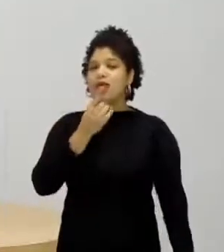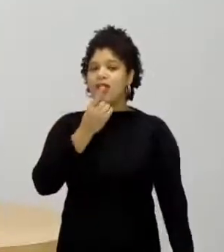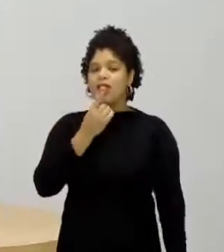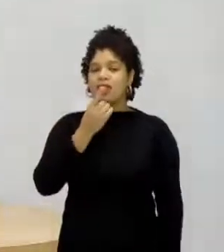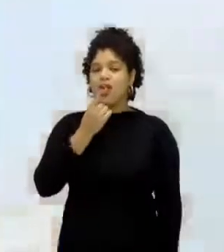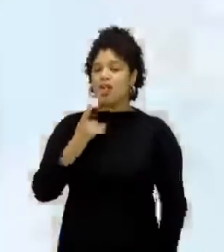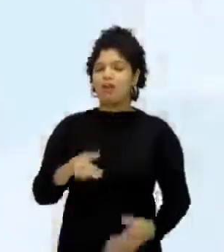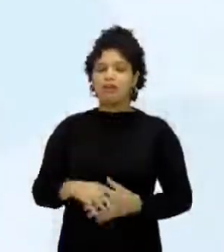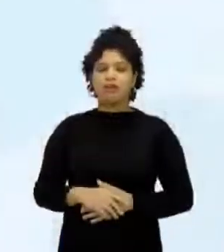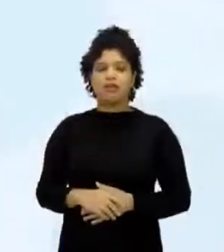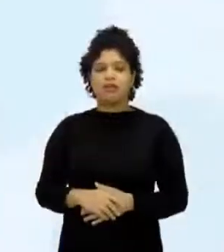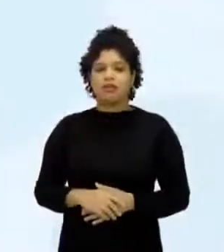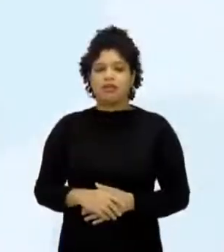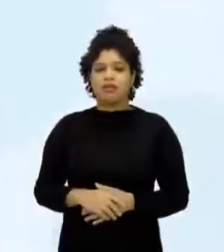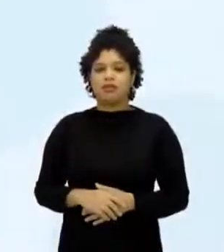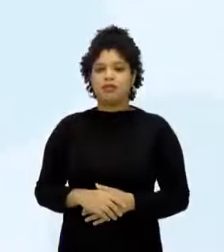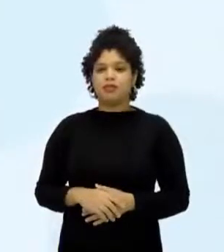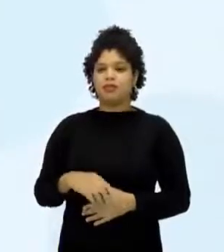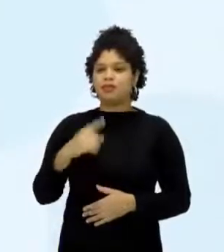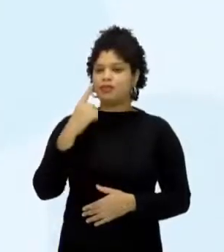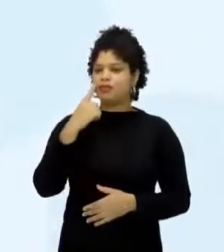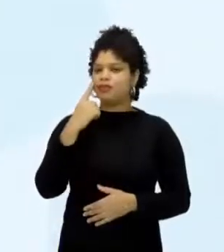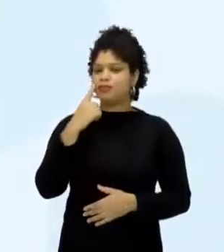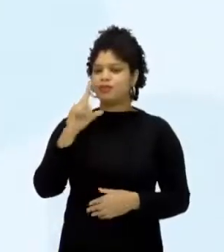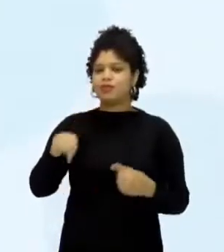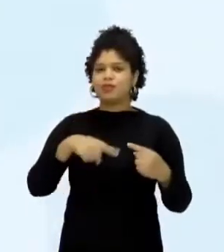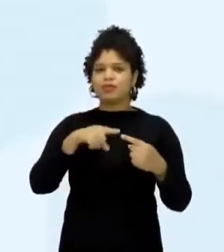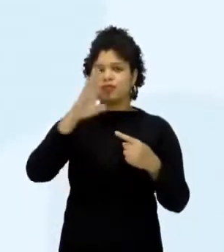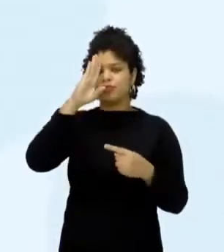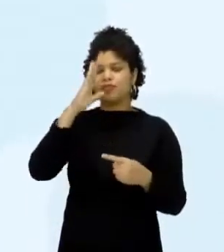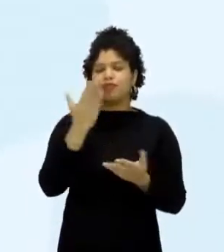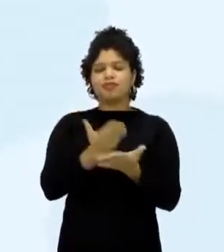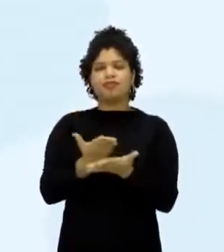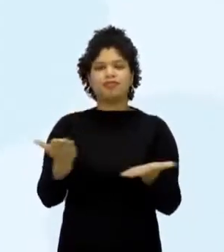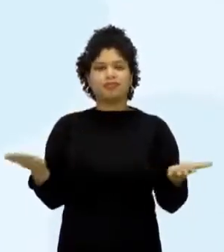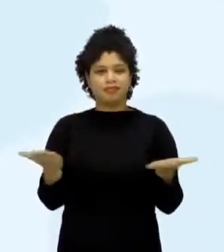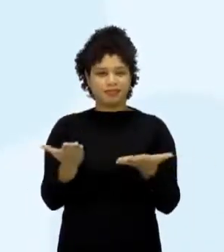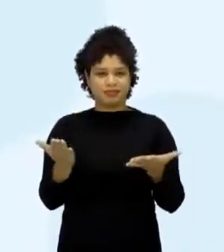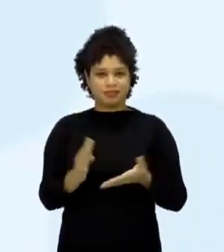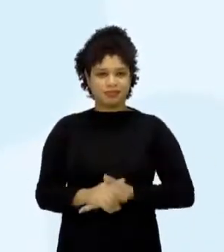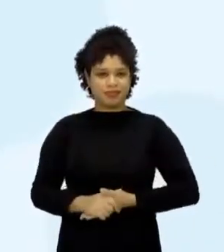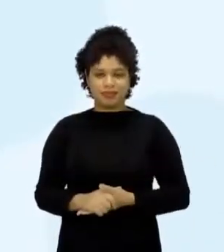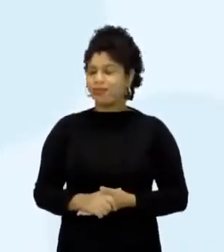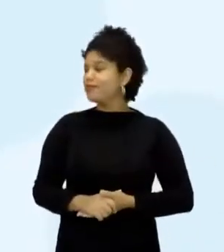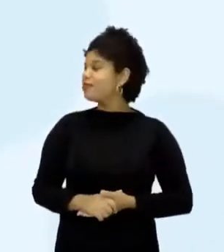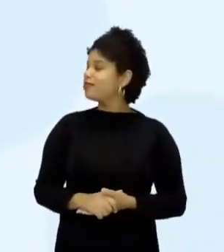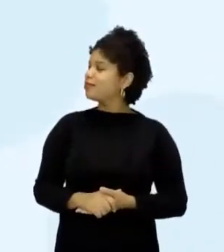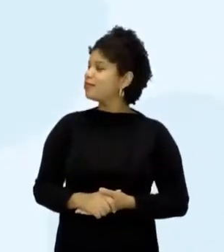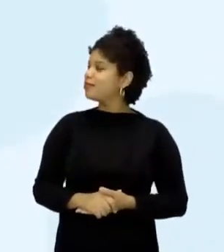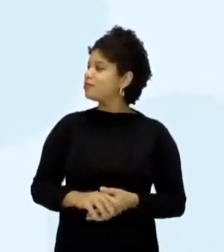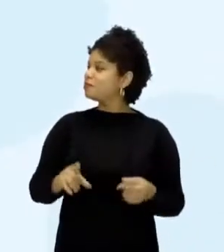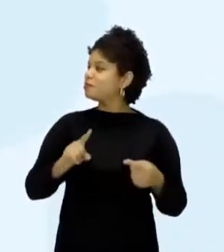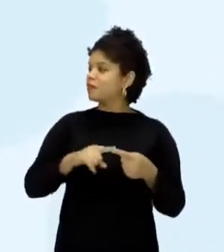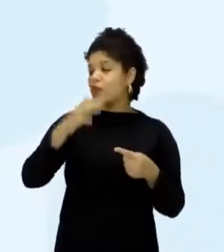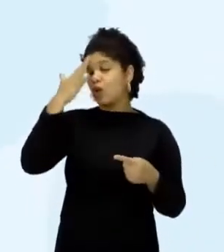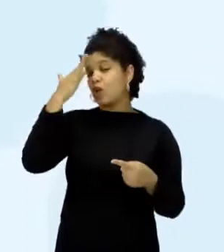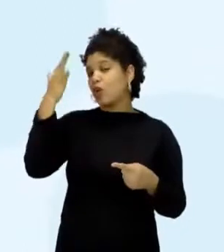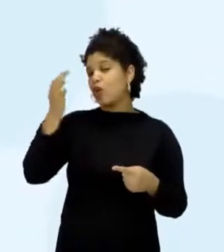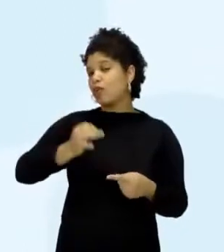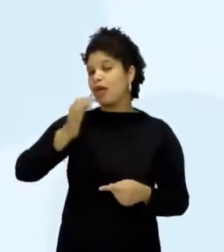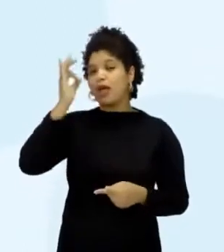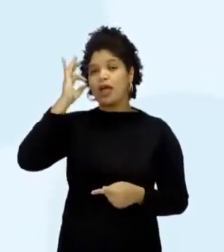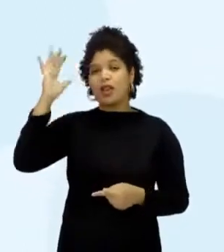aí na tela também para vocês os objetivos da nossa aula. Então, hoje, a gente vai compreender a teoria do processo